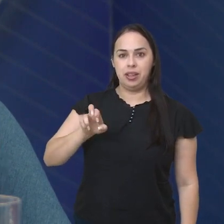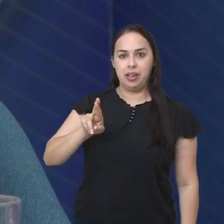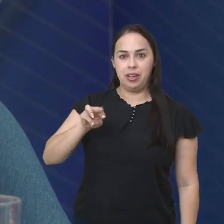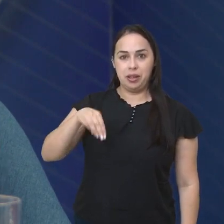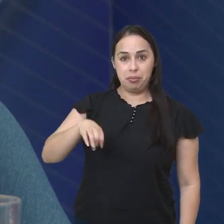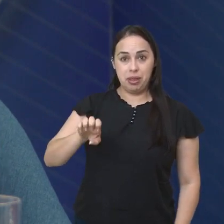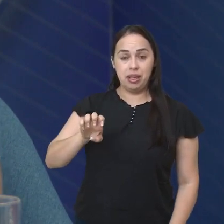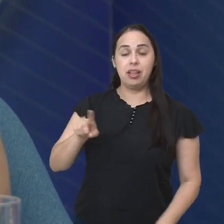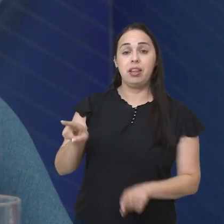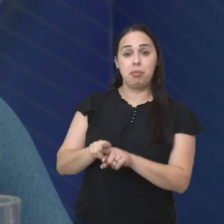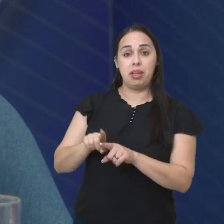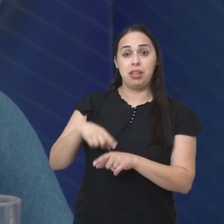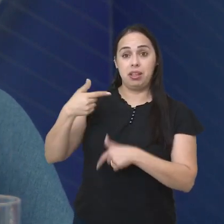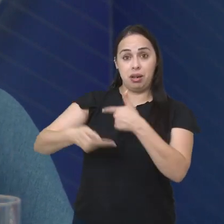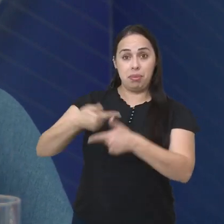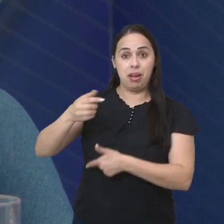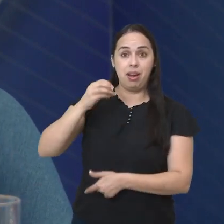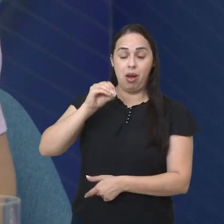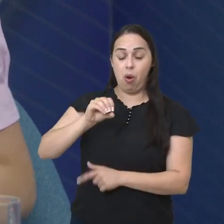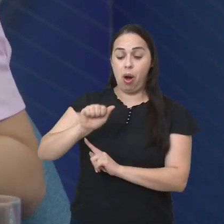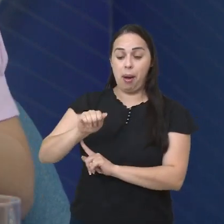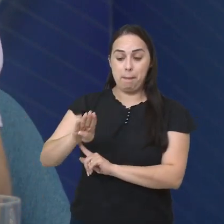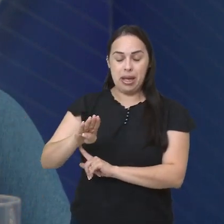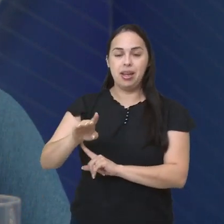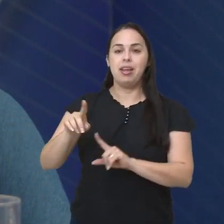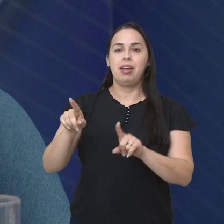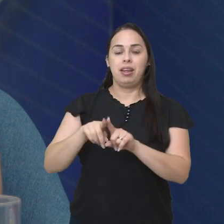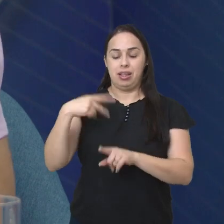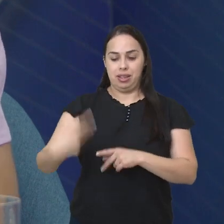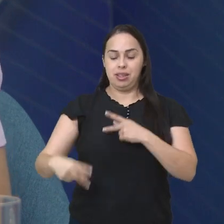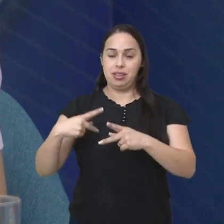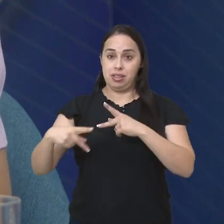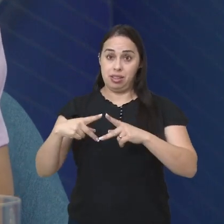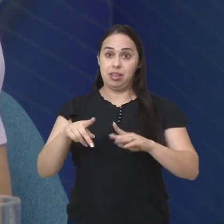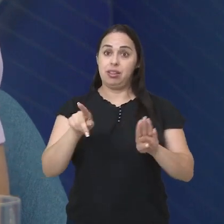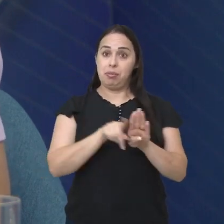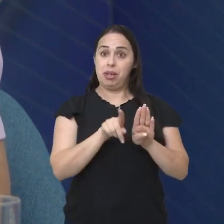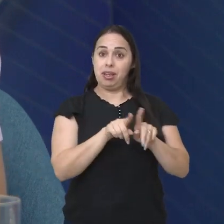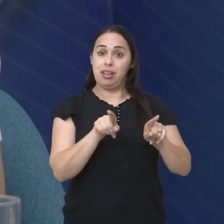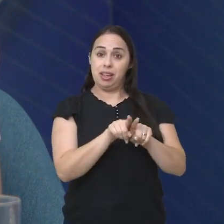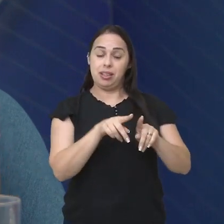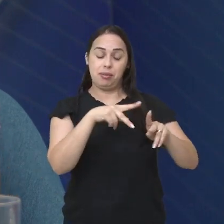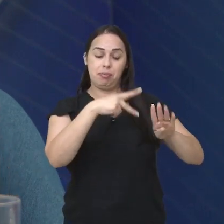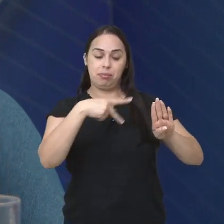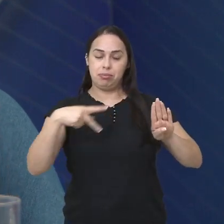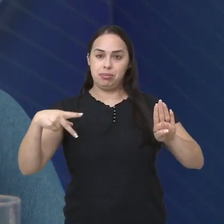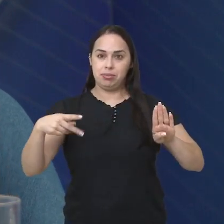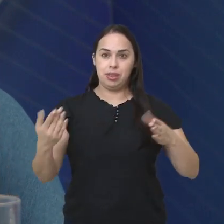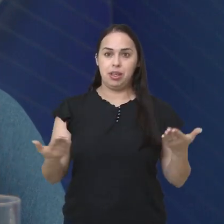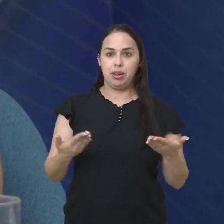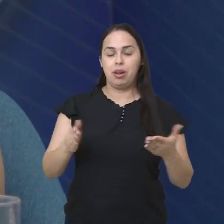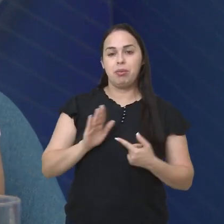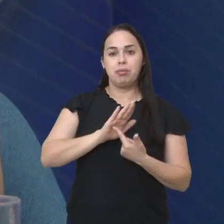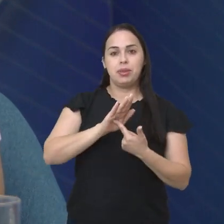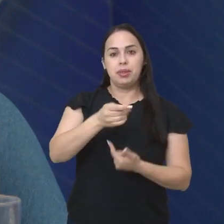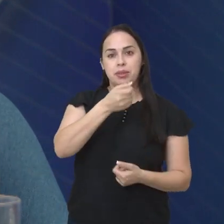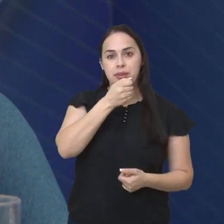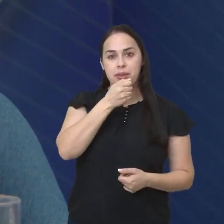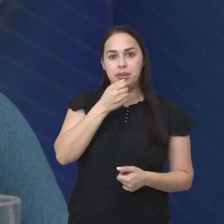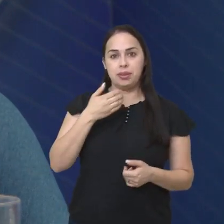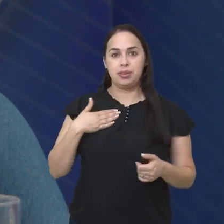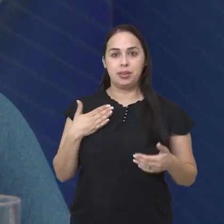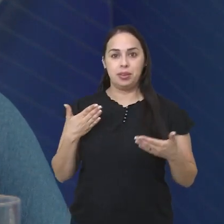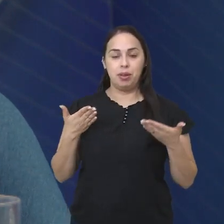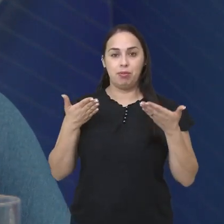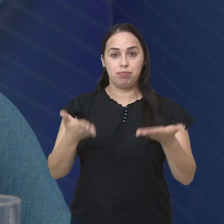dos Campos e de Paraibuna também. Bom, eu já quero retornar para esse segundo bloco exibindo uma reportagem. Eu estive na região central